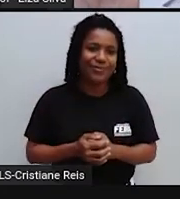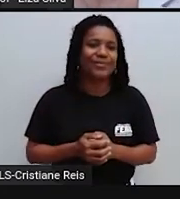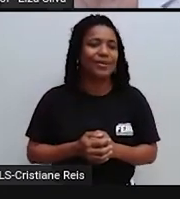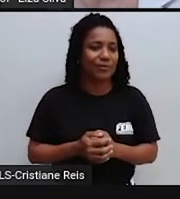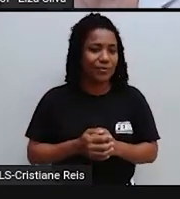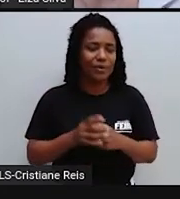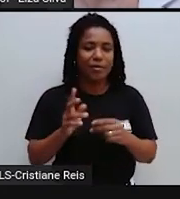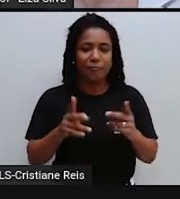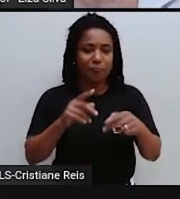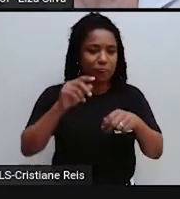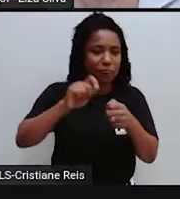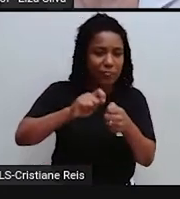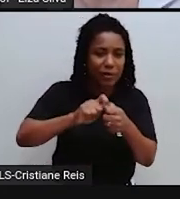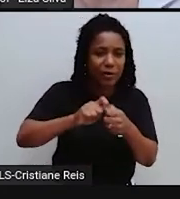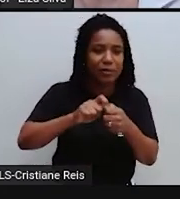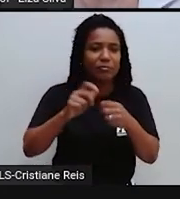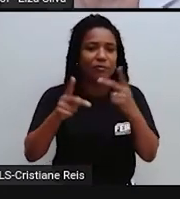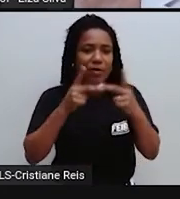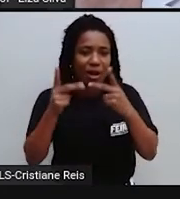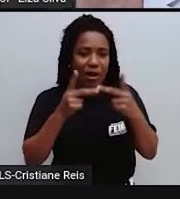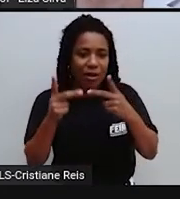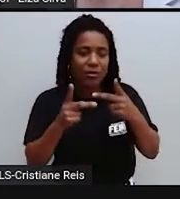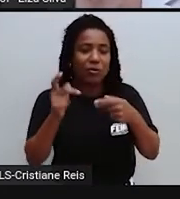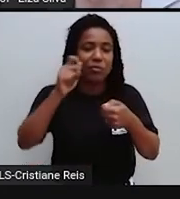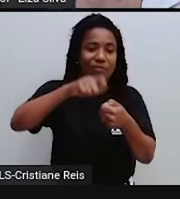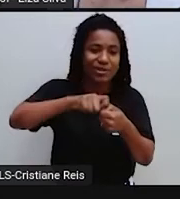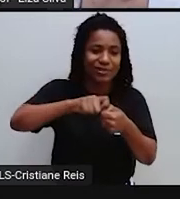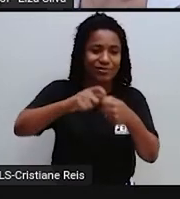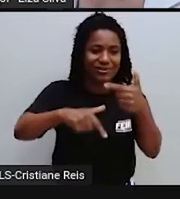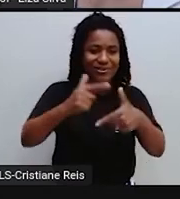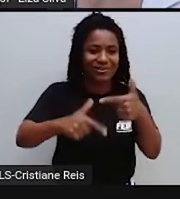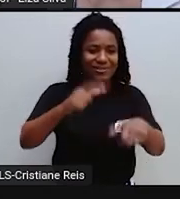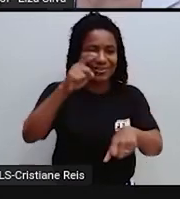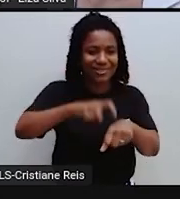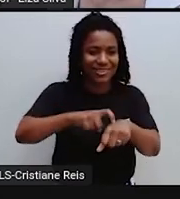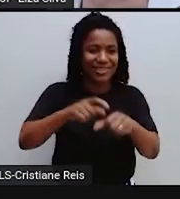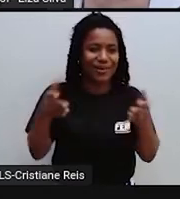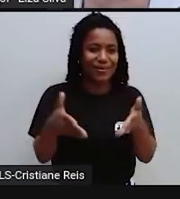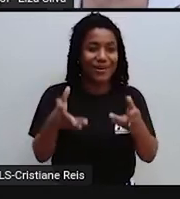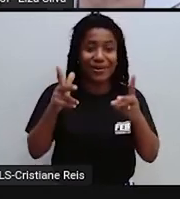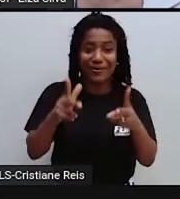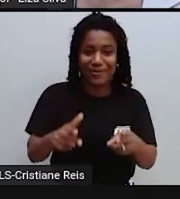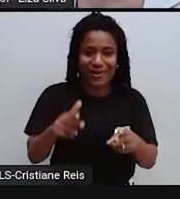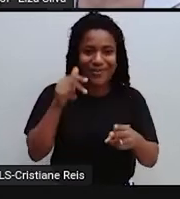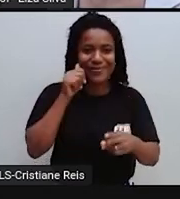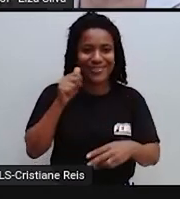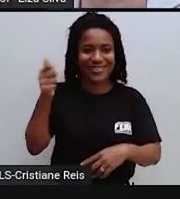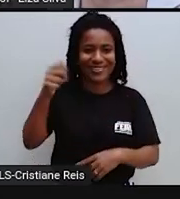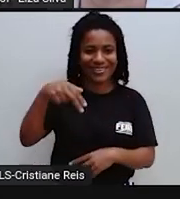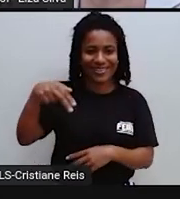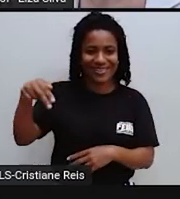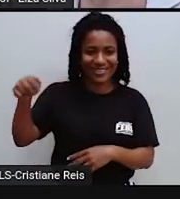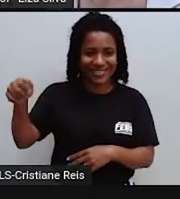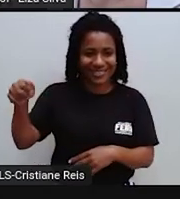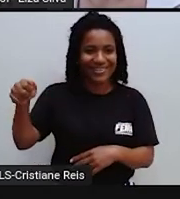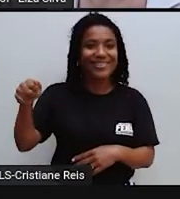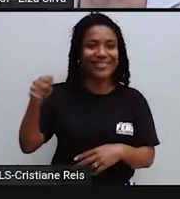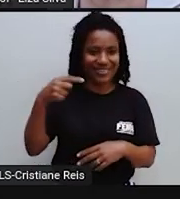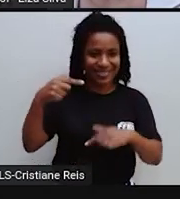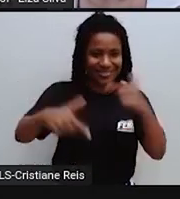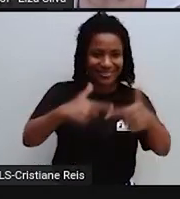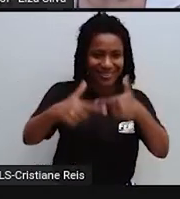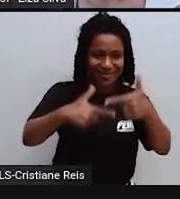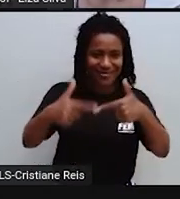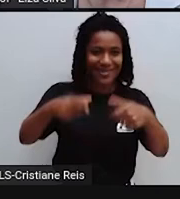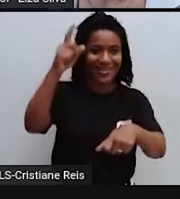momento da fala, que foi a situação vivenciada por Ana no vídeo que vocês